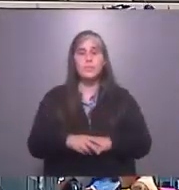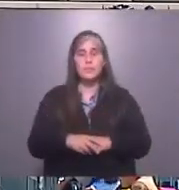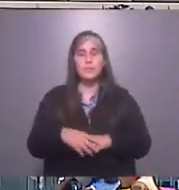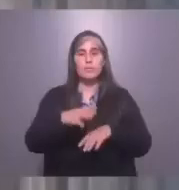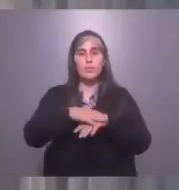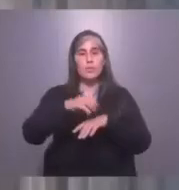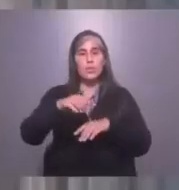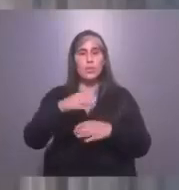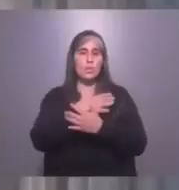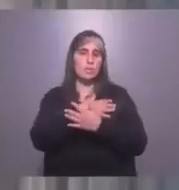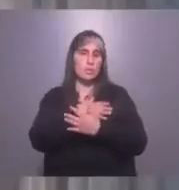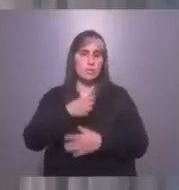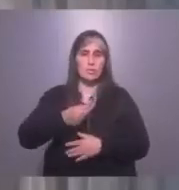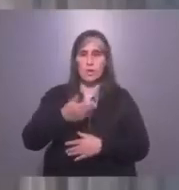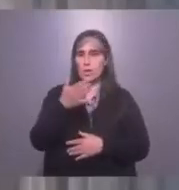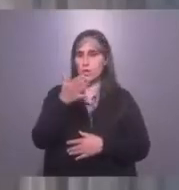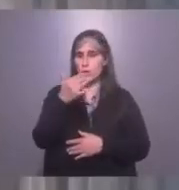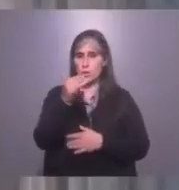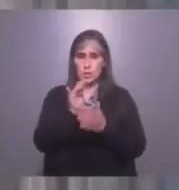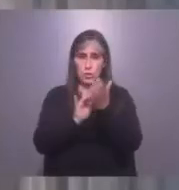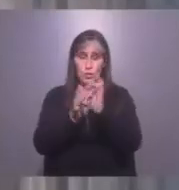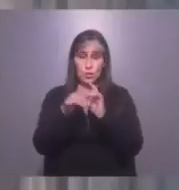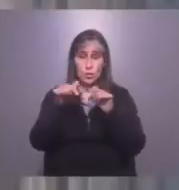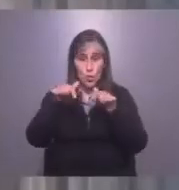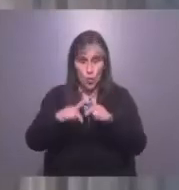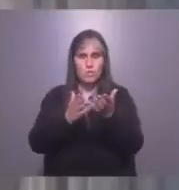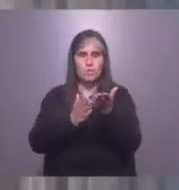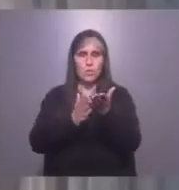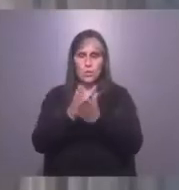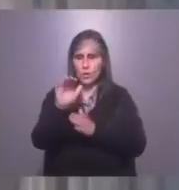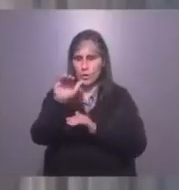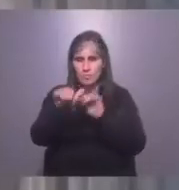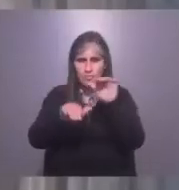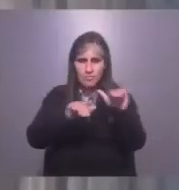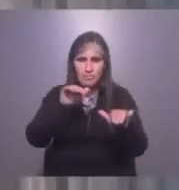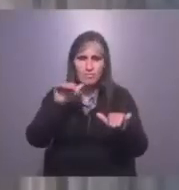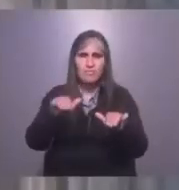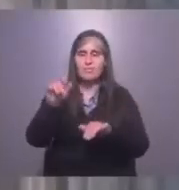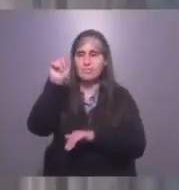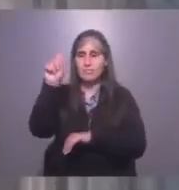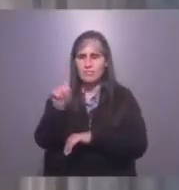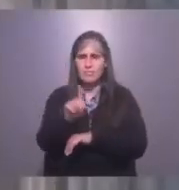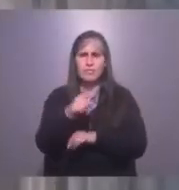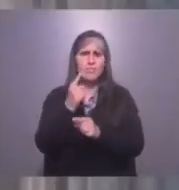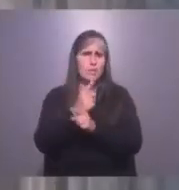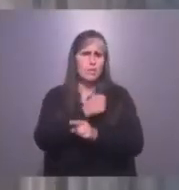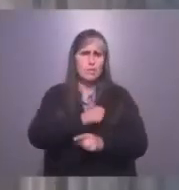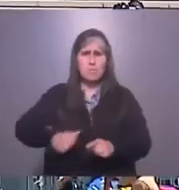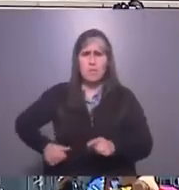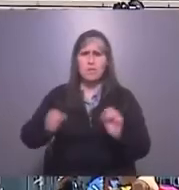Pelos apóstolos que Jesus continua a enviar, para que sem alforje nem